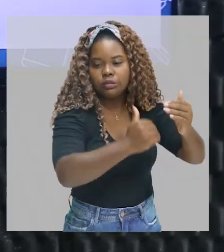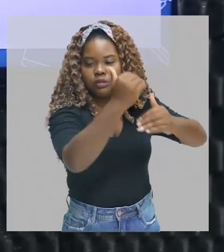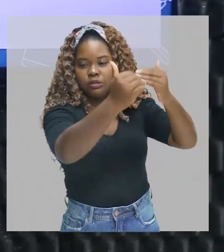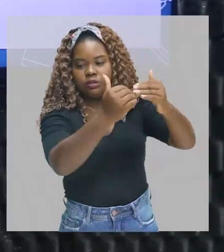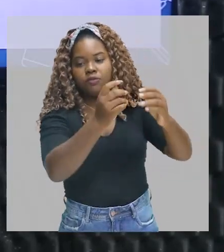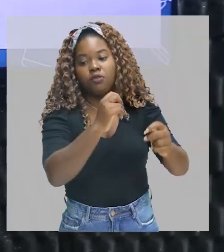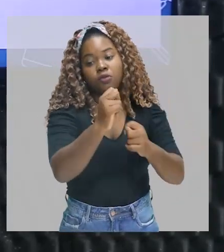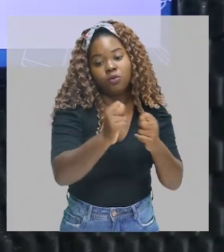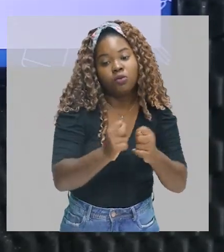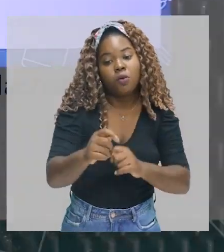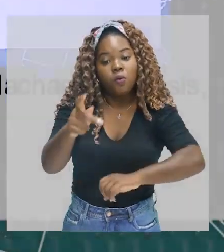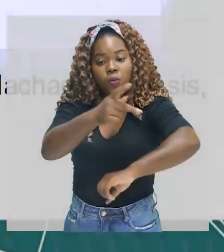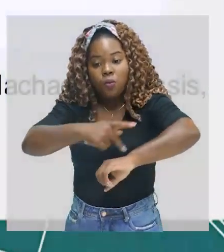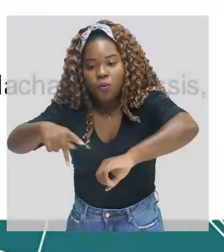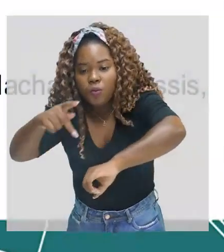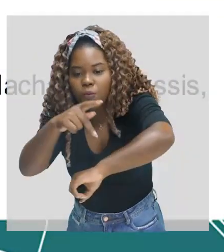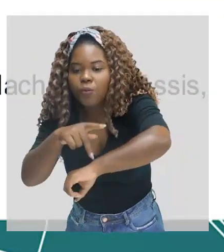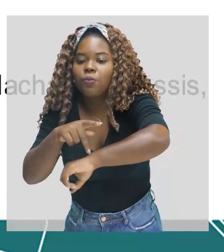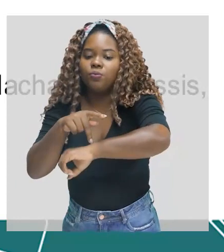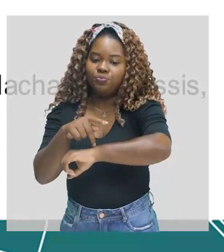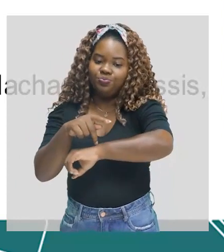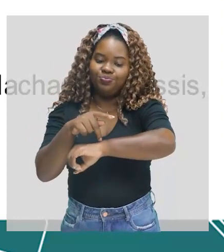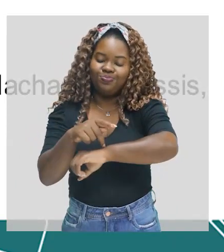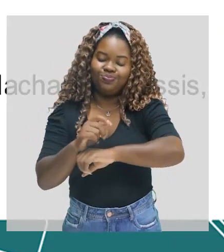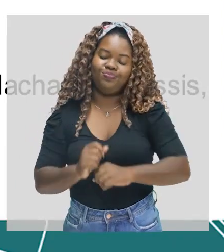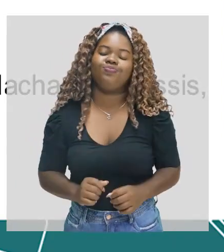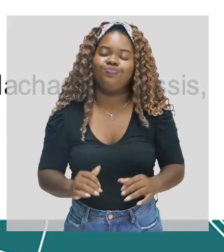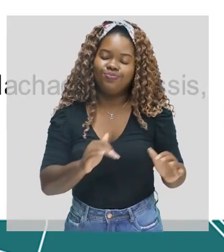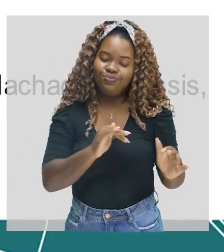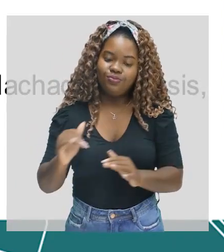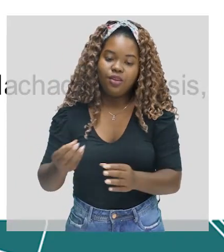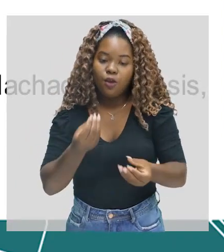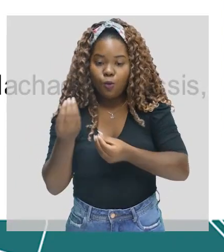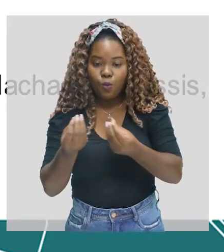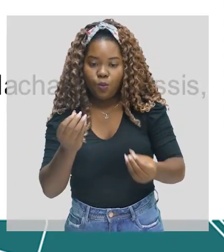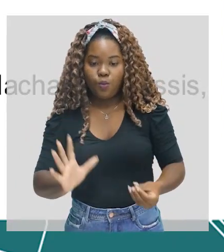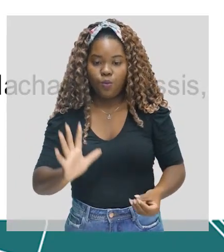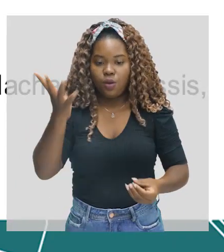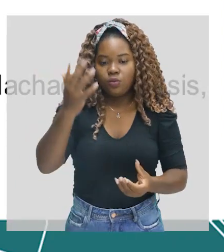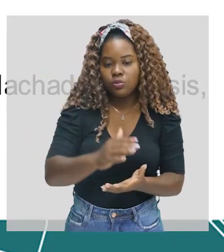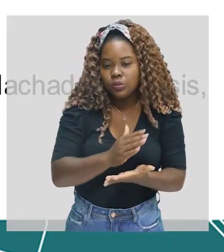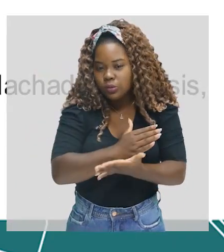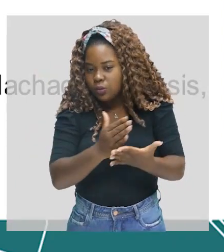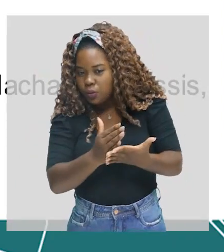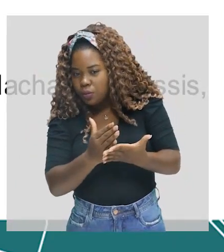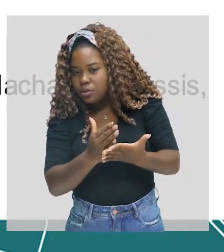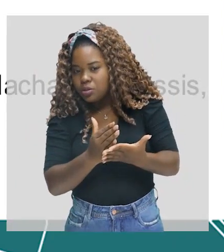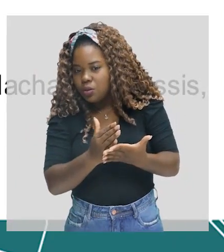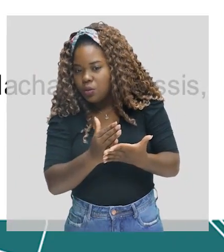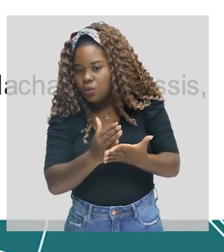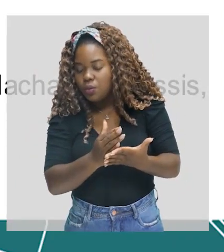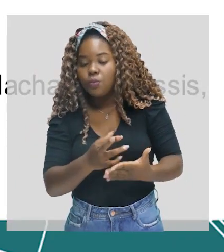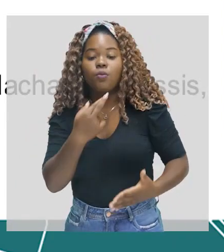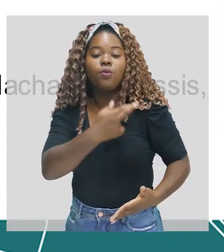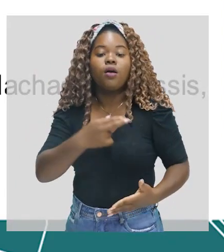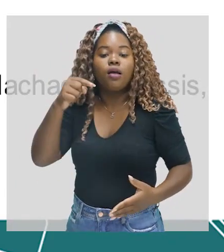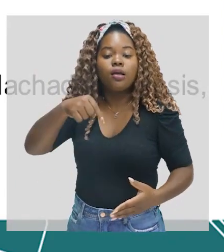o romantismo chega e chega chegando. Como eu posso dizer que iniciou o romantismo aqui no Brasil? Marca